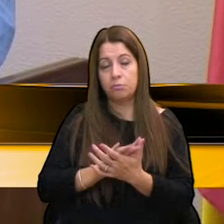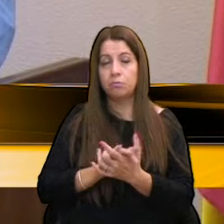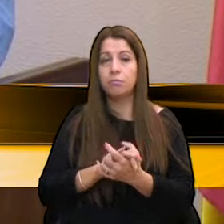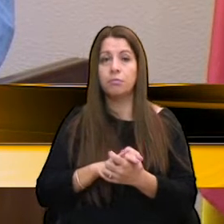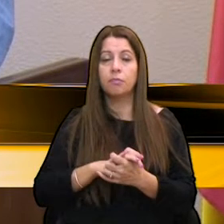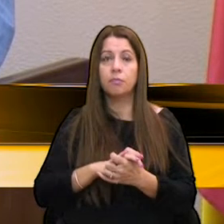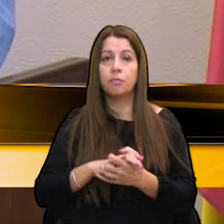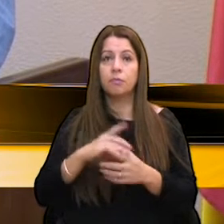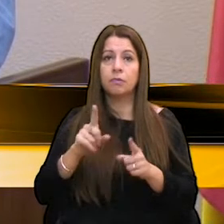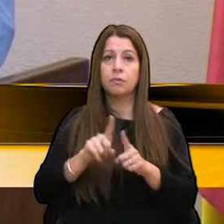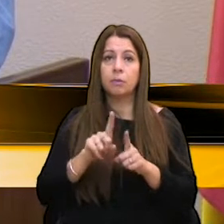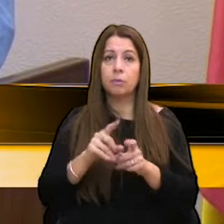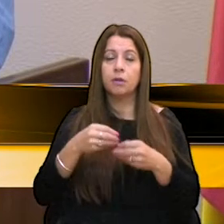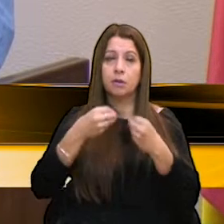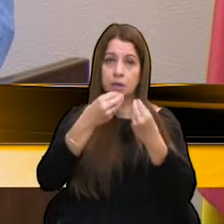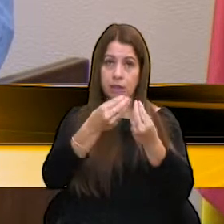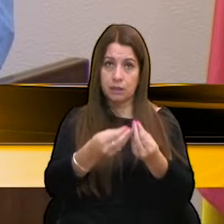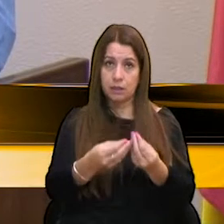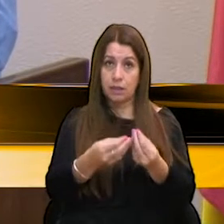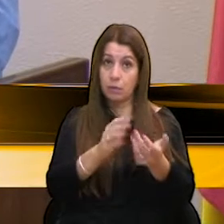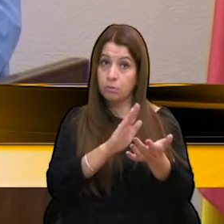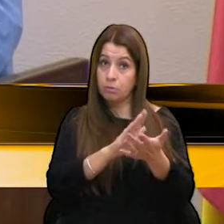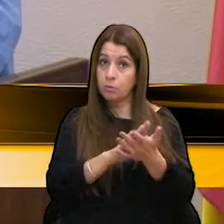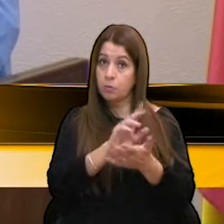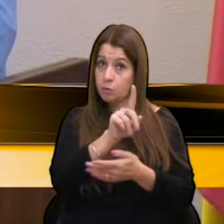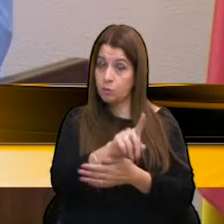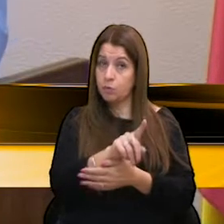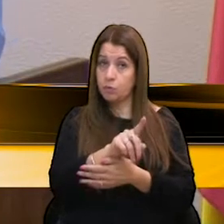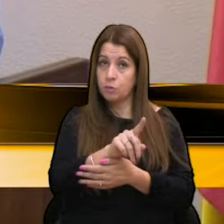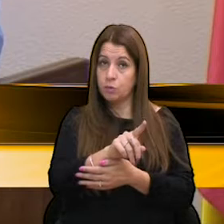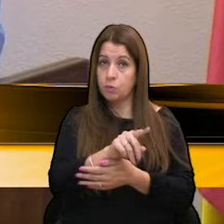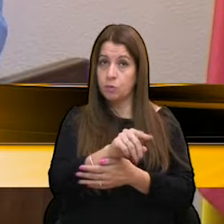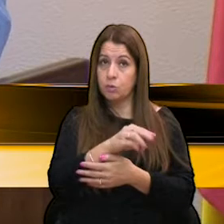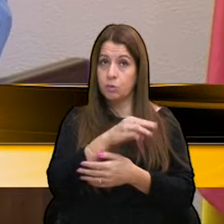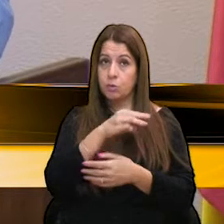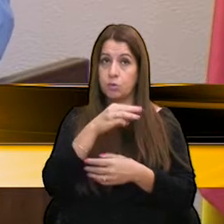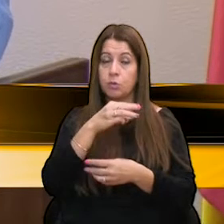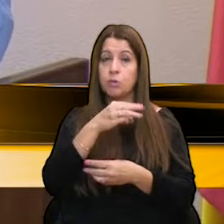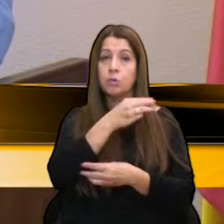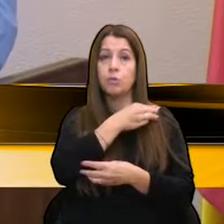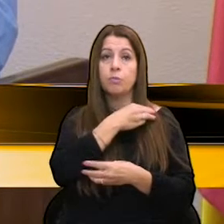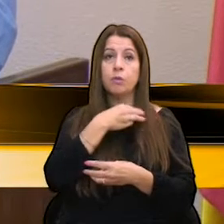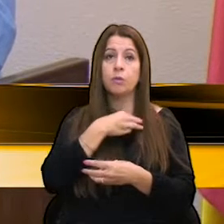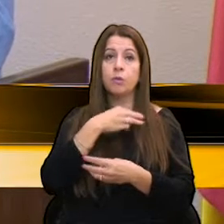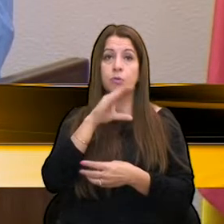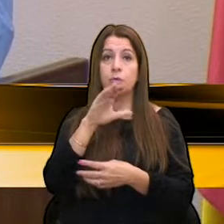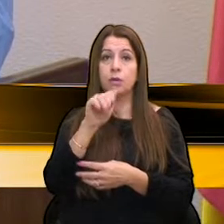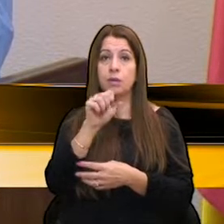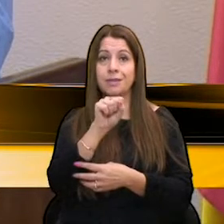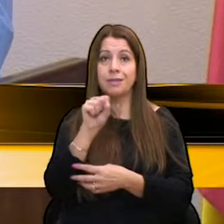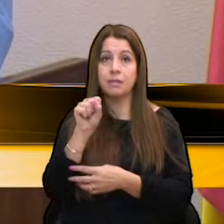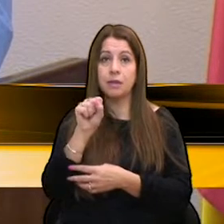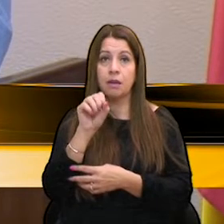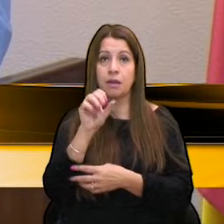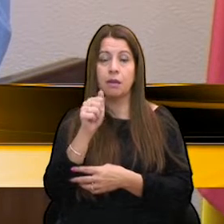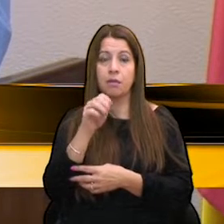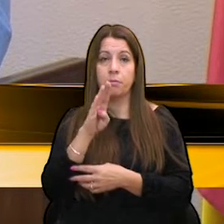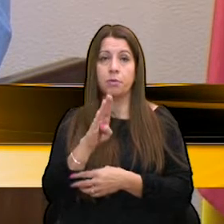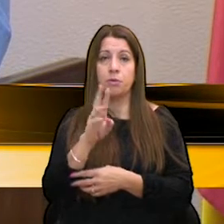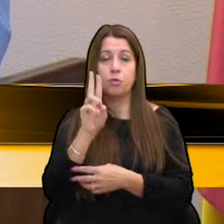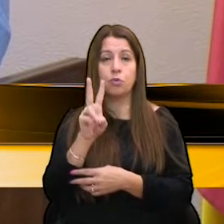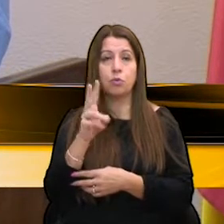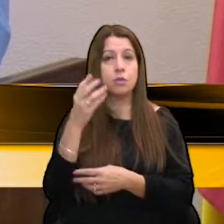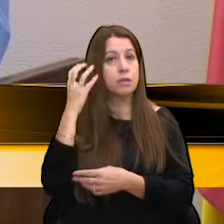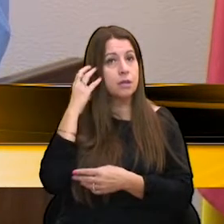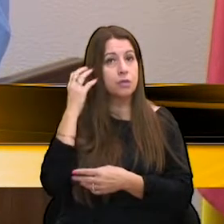Então, também entreguei em mãos do ministro Kassab 2 pedidos de 2 rádios comunitárias, uma